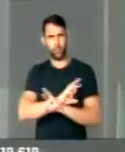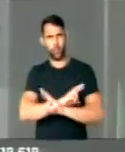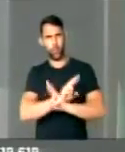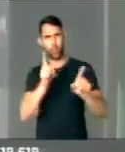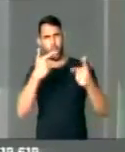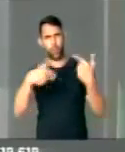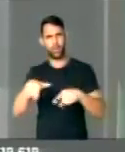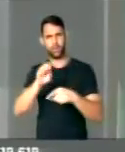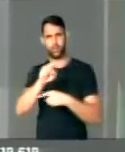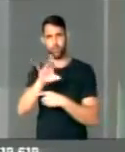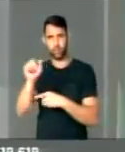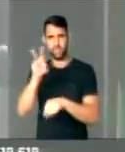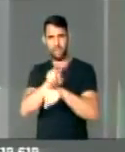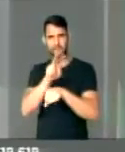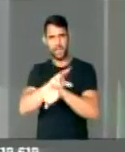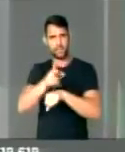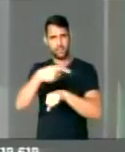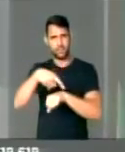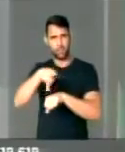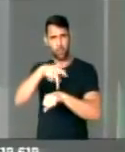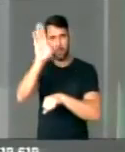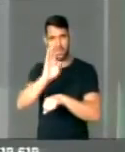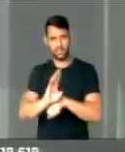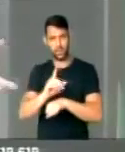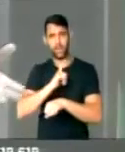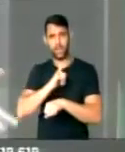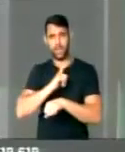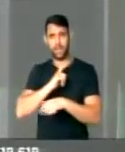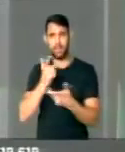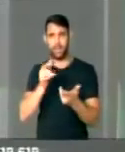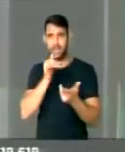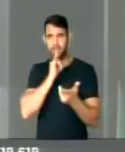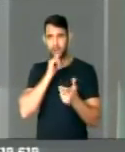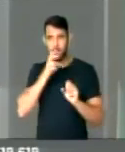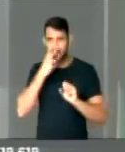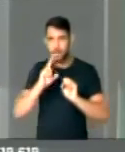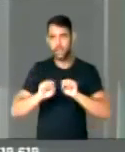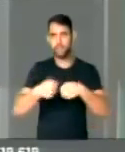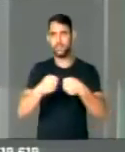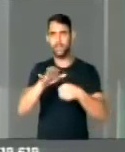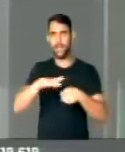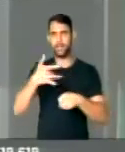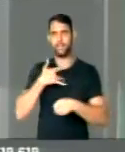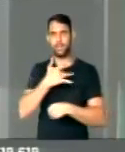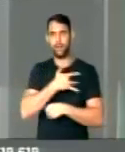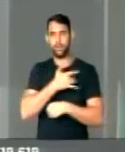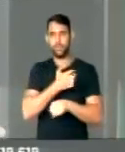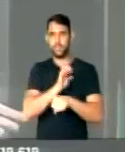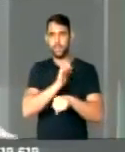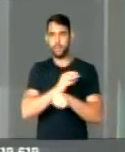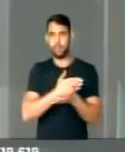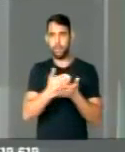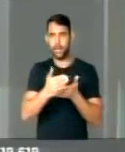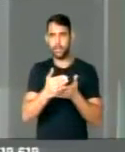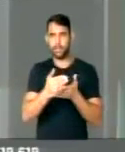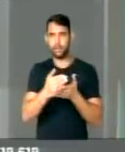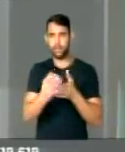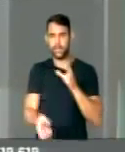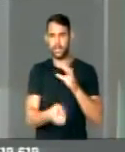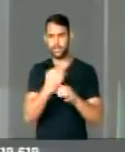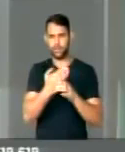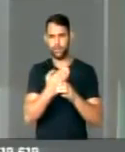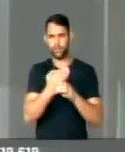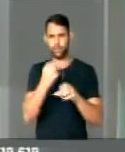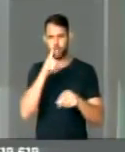Não é possível que alguém defenda no país que o fortalecimento da política de saúde de um estado passe pela construção de hospitais de